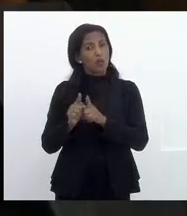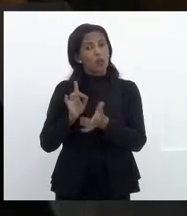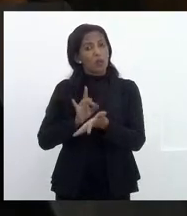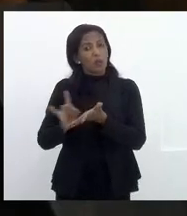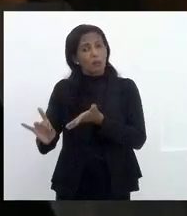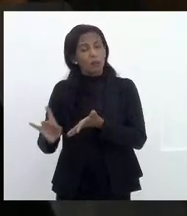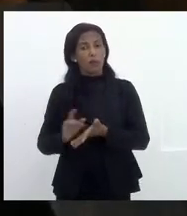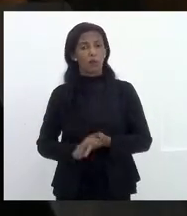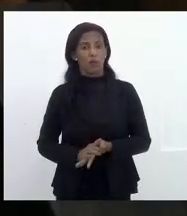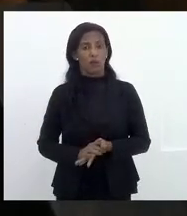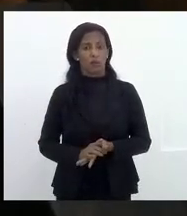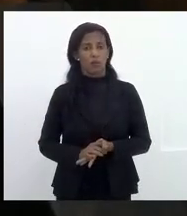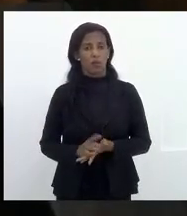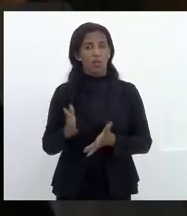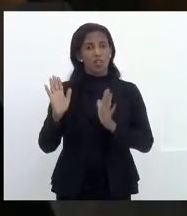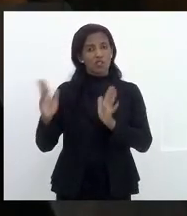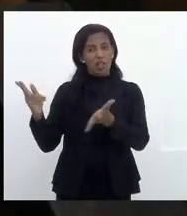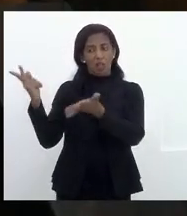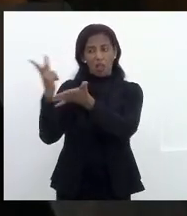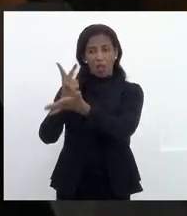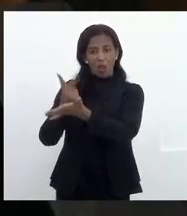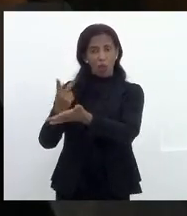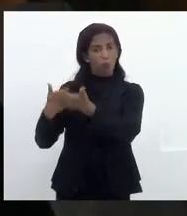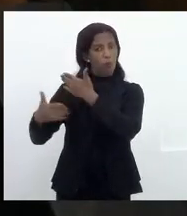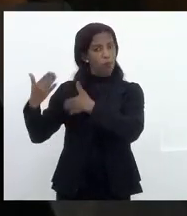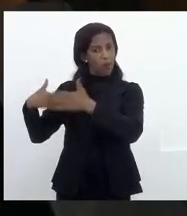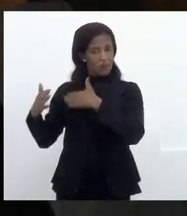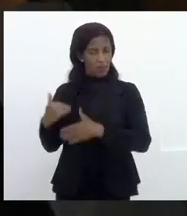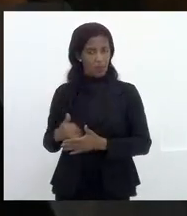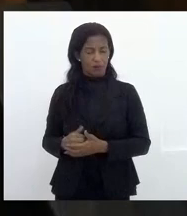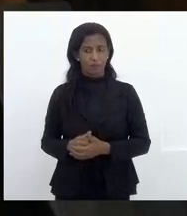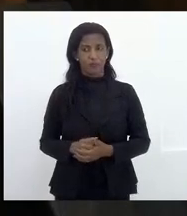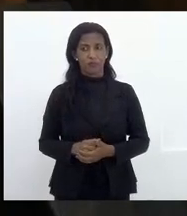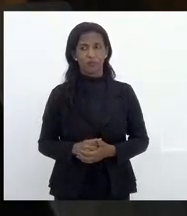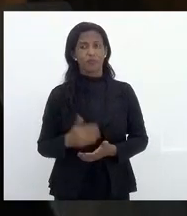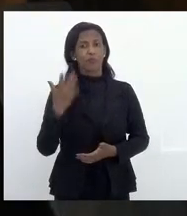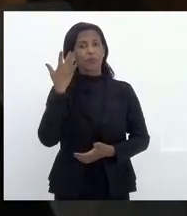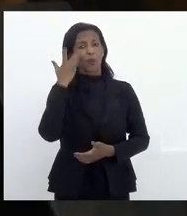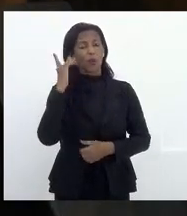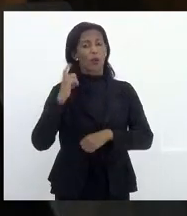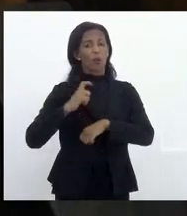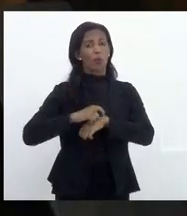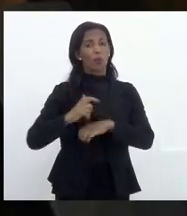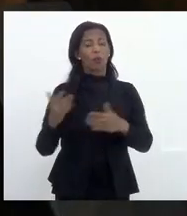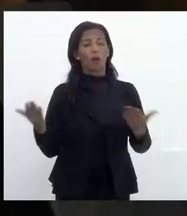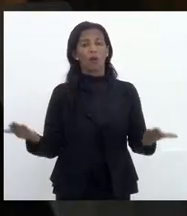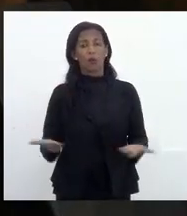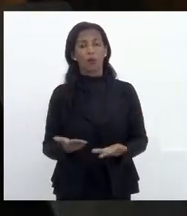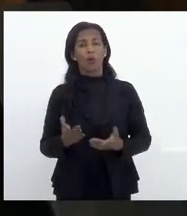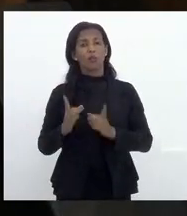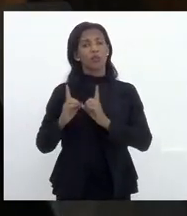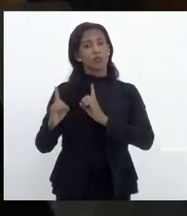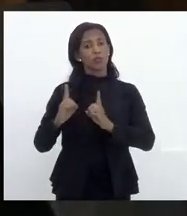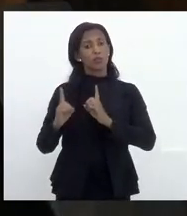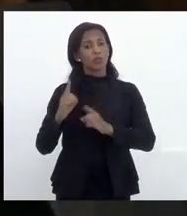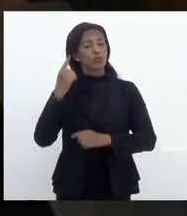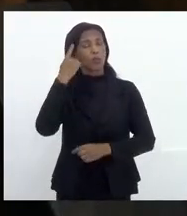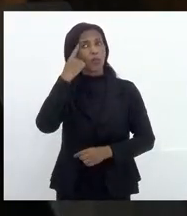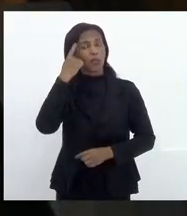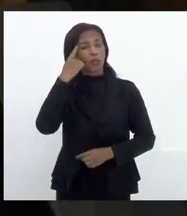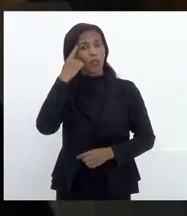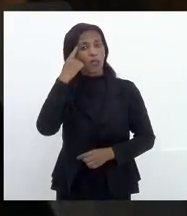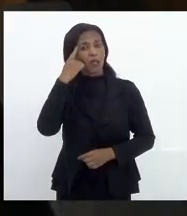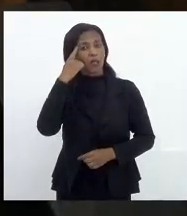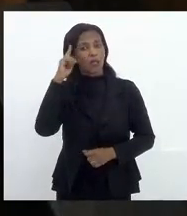grande inimigo já que você errou tanto no passado já estou Encerrando o seu presente eu acho que o momento agora de discutirmos nossas